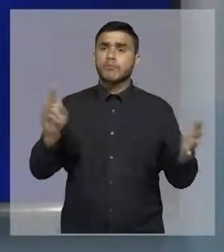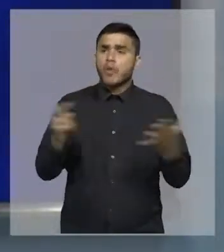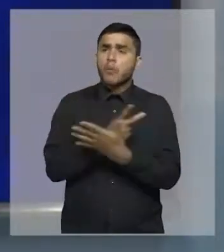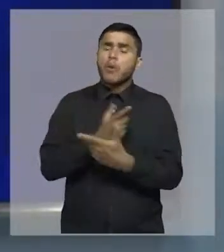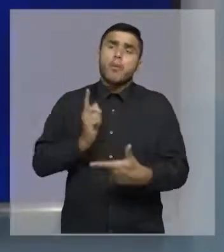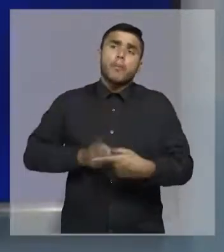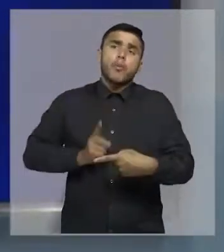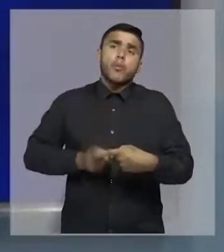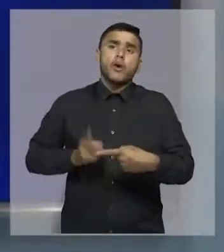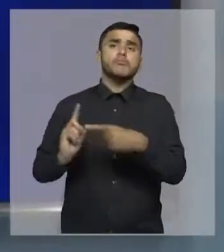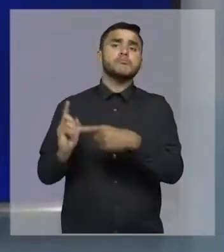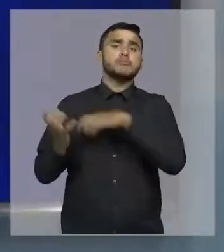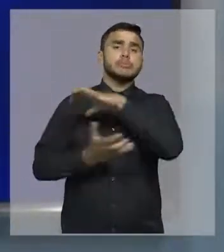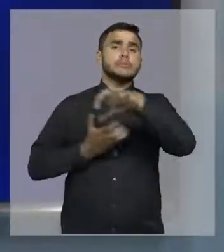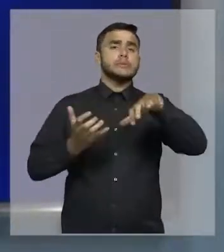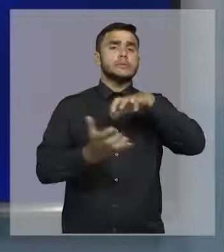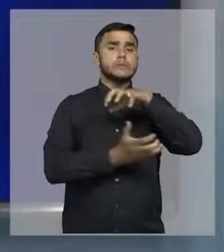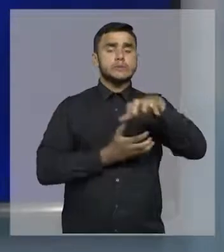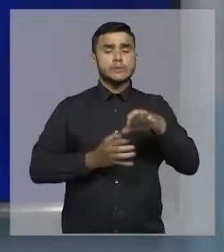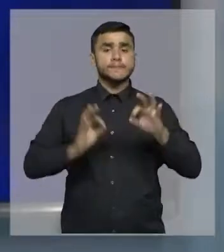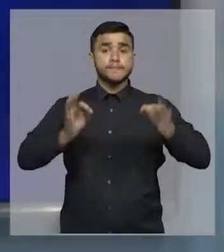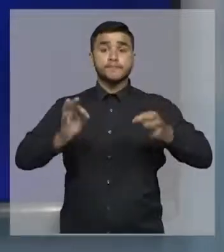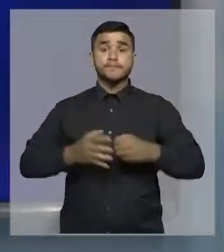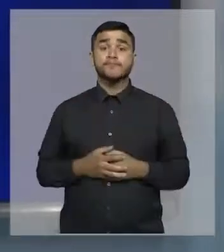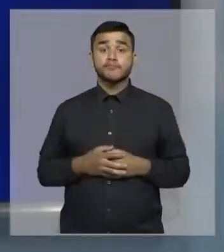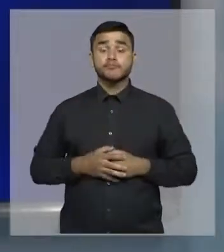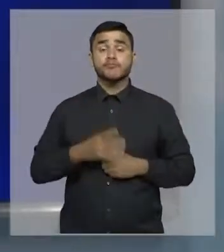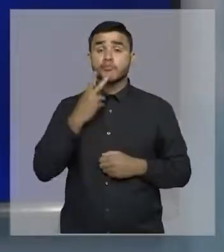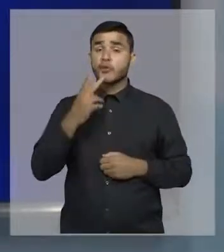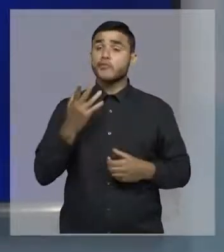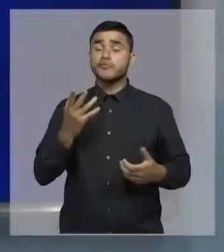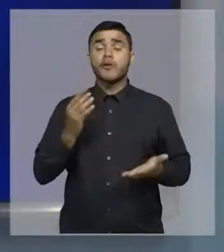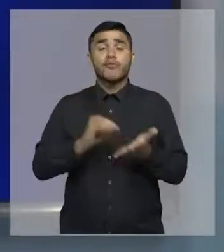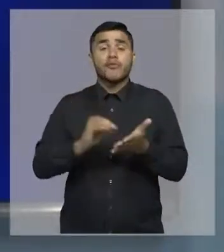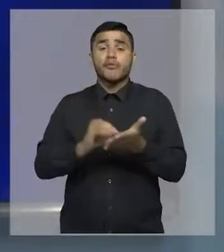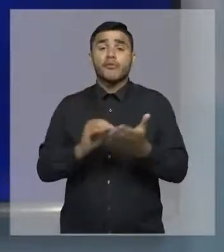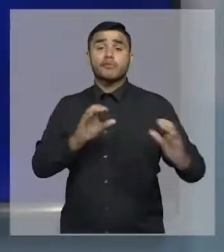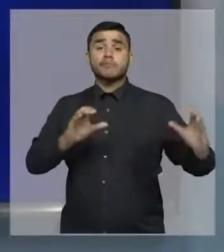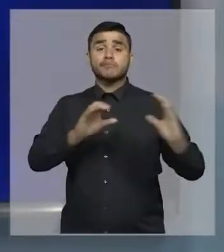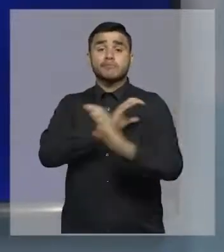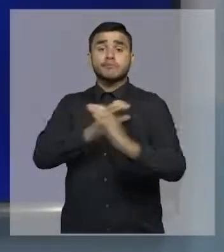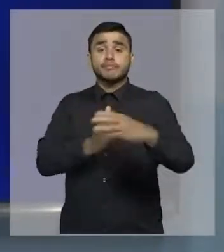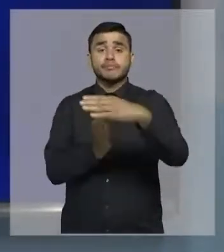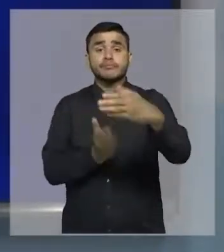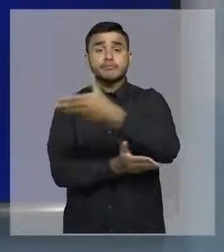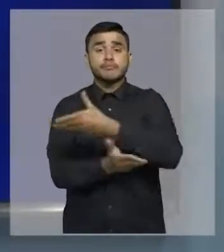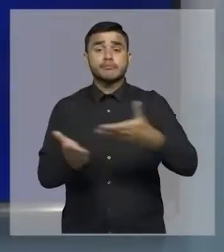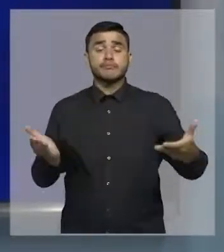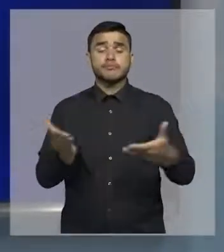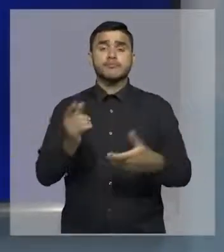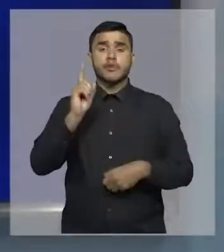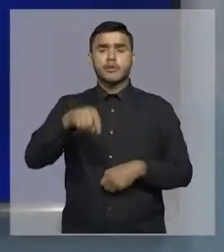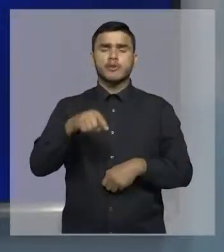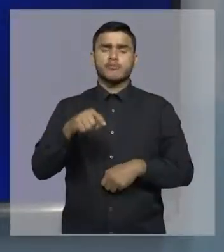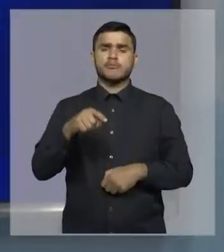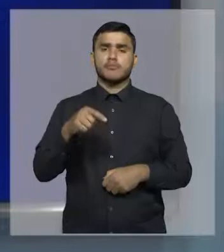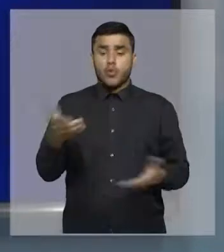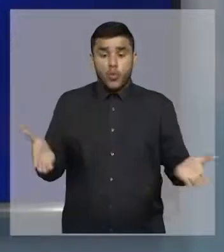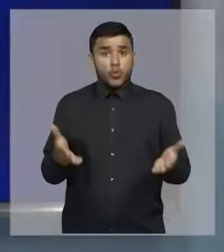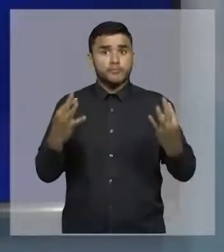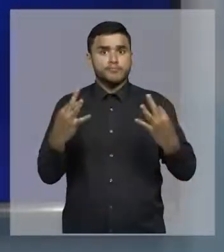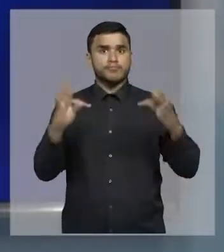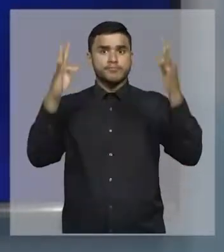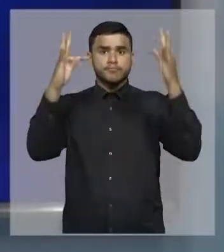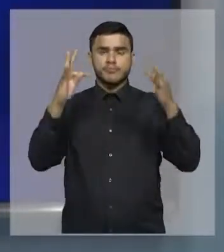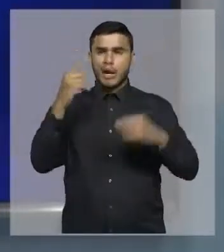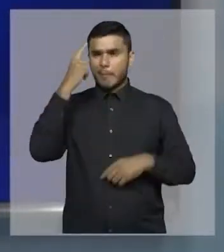caos que se vivenciou, está na comunicação. Na era digital, comunicação não é